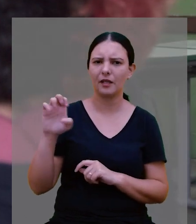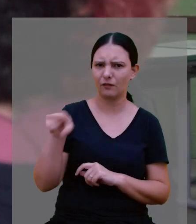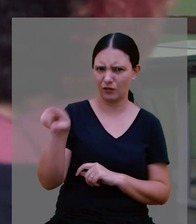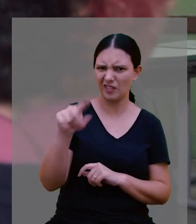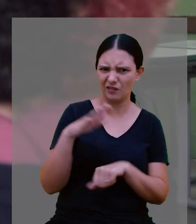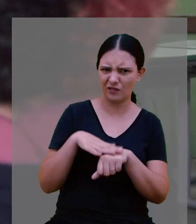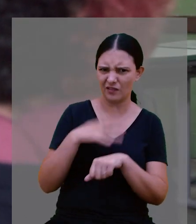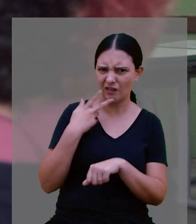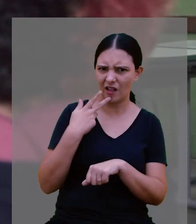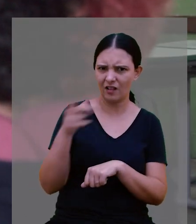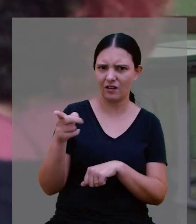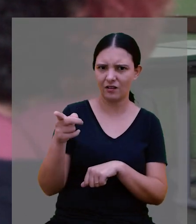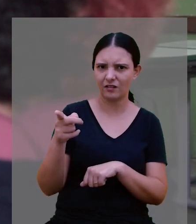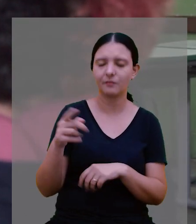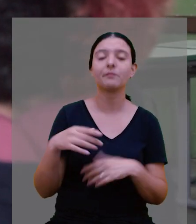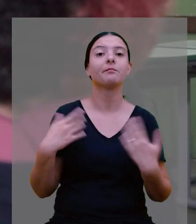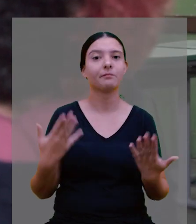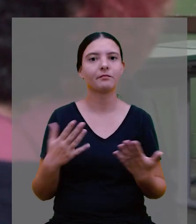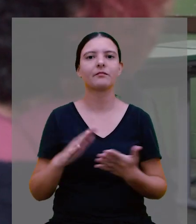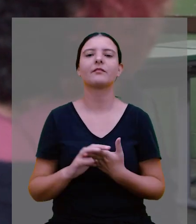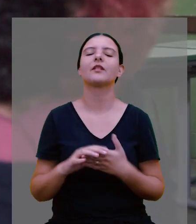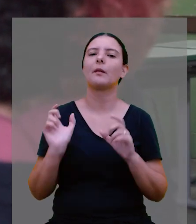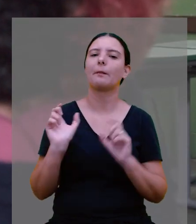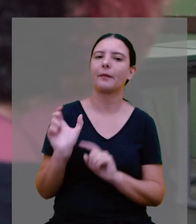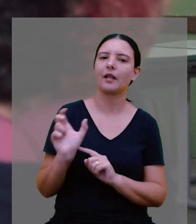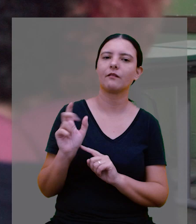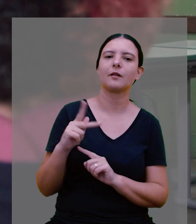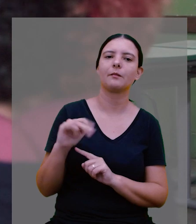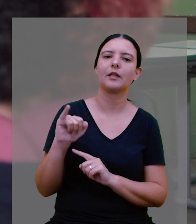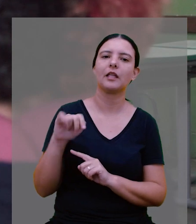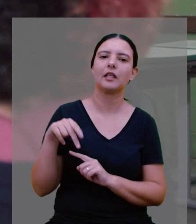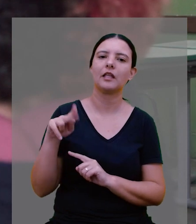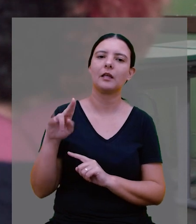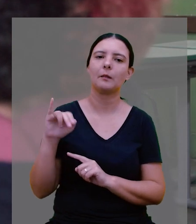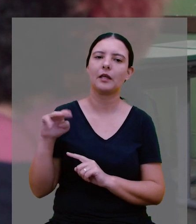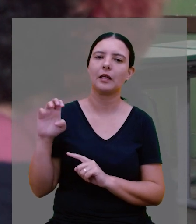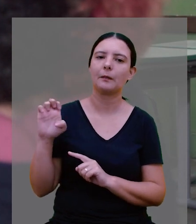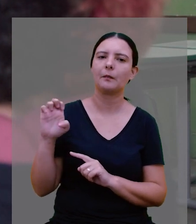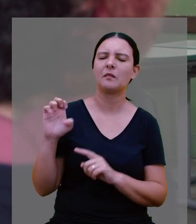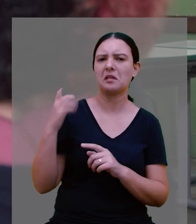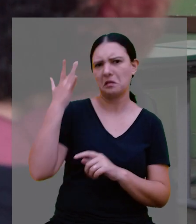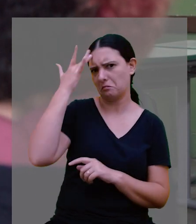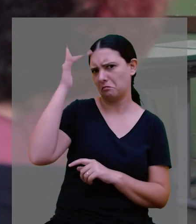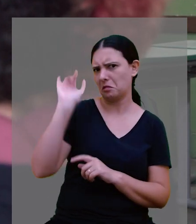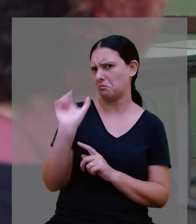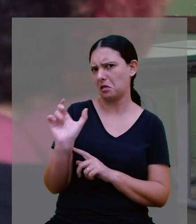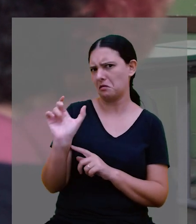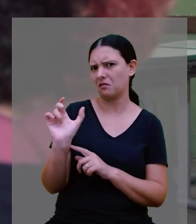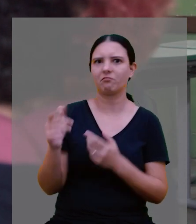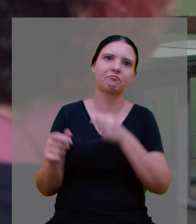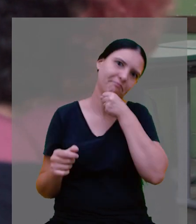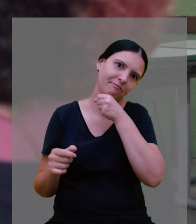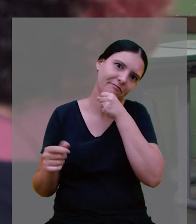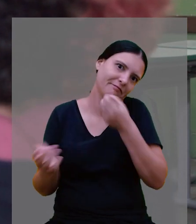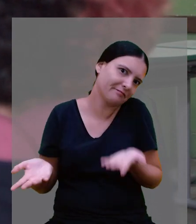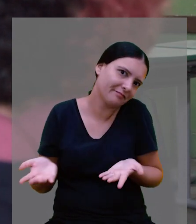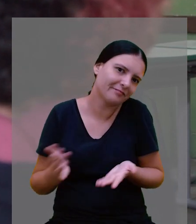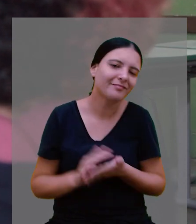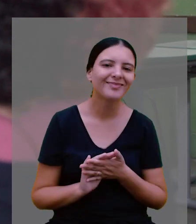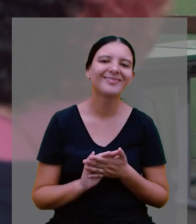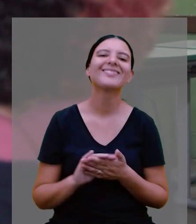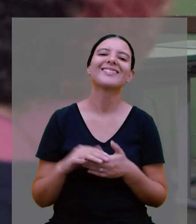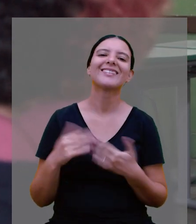Pois é. Então a palavra pick-me, olha para você ver, eu não sabia, né, que era pick-me, sou velha. Então a